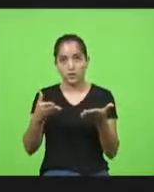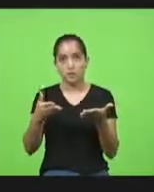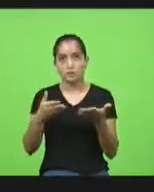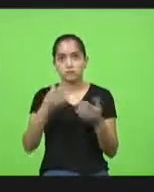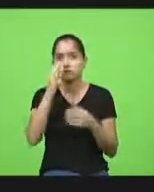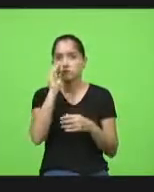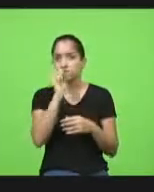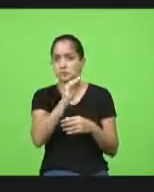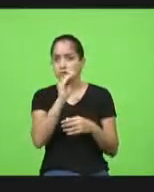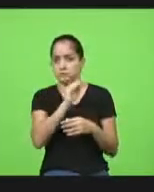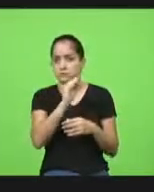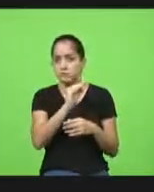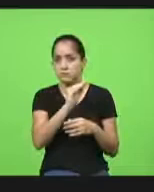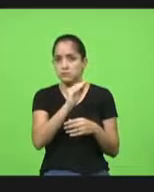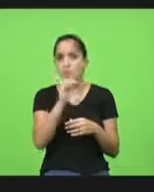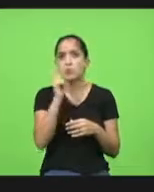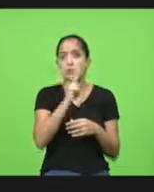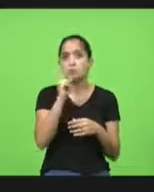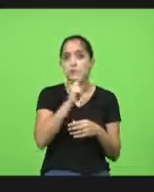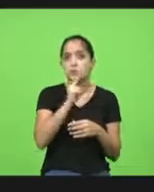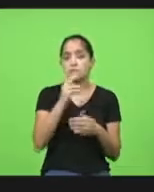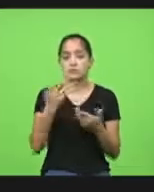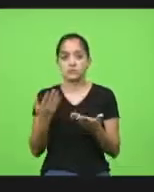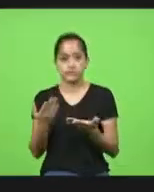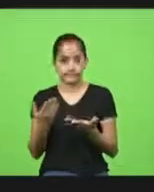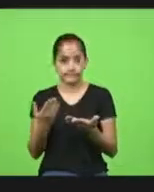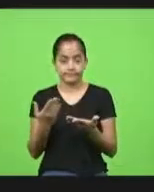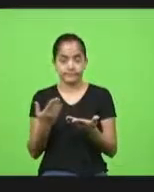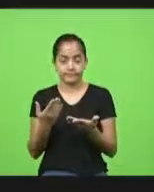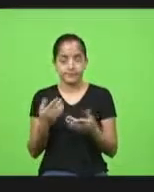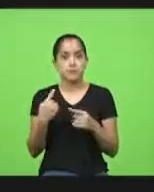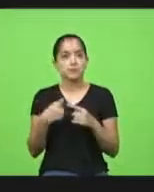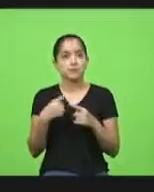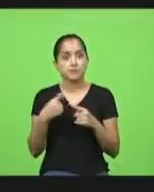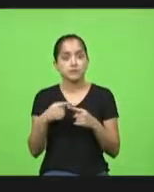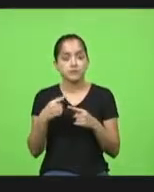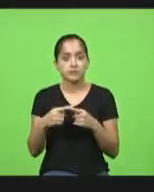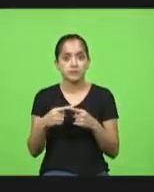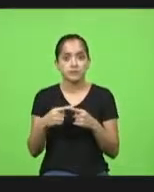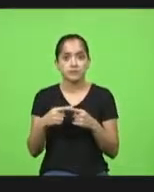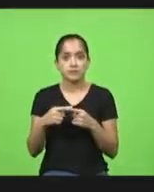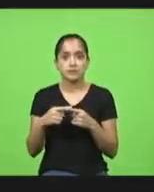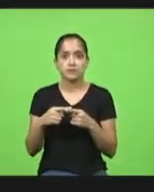o caráter urgência e emergência. Até porque